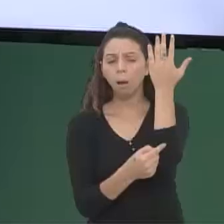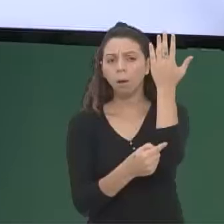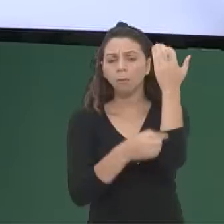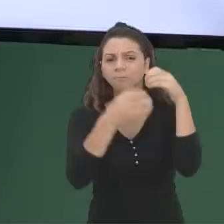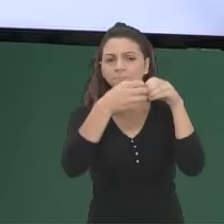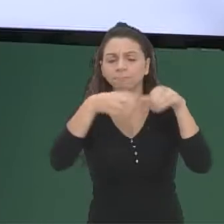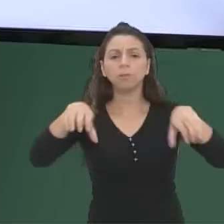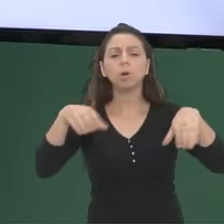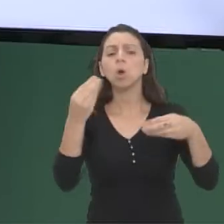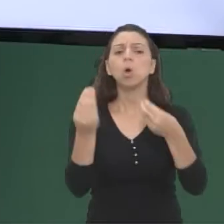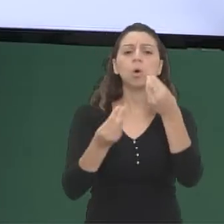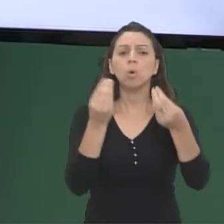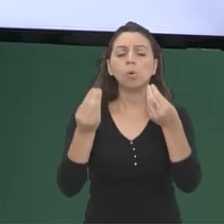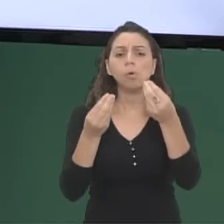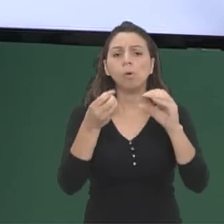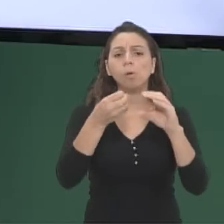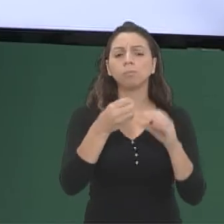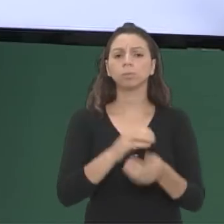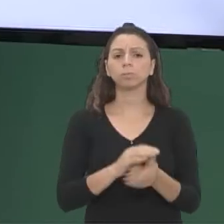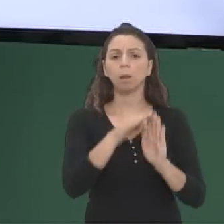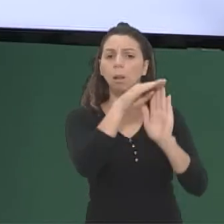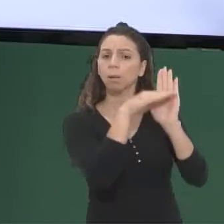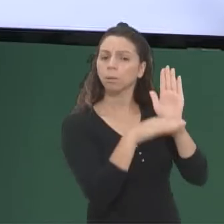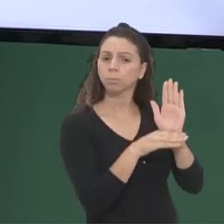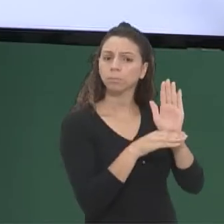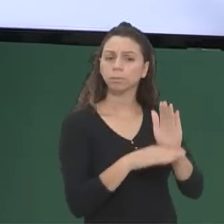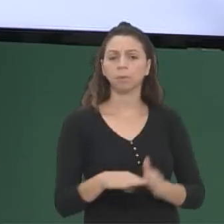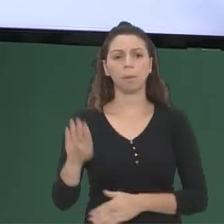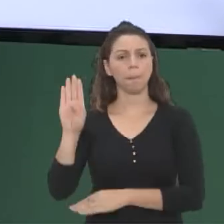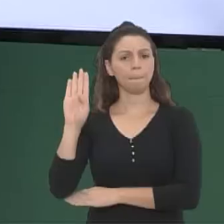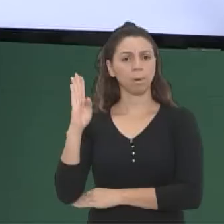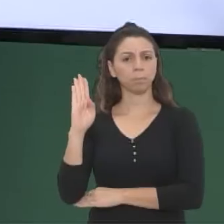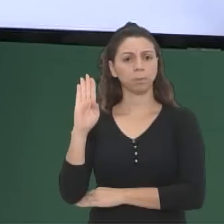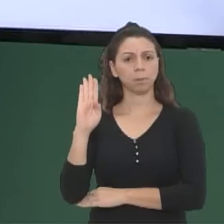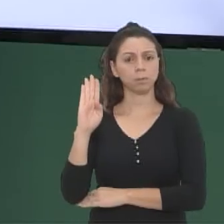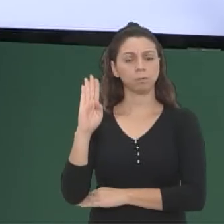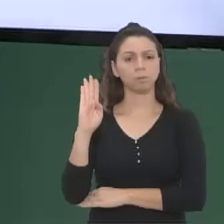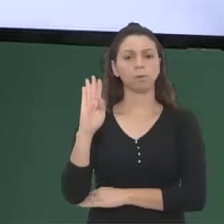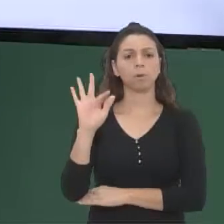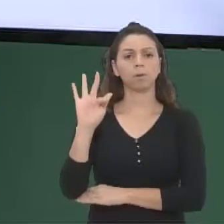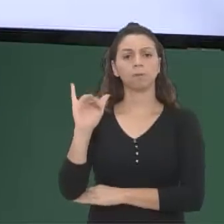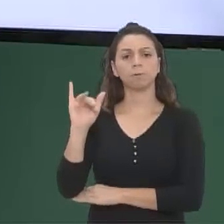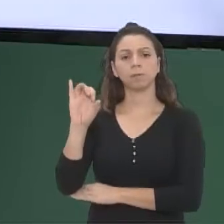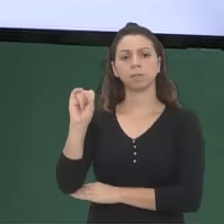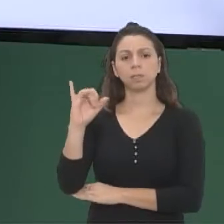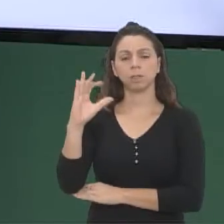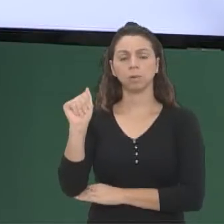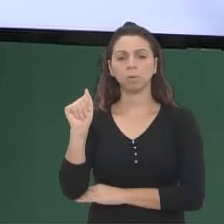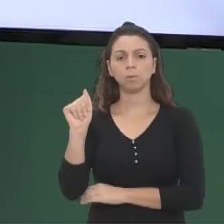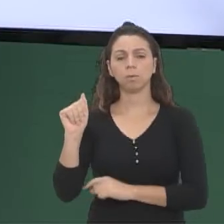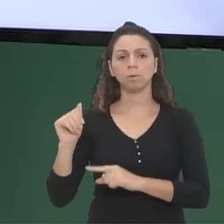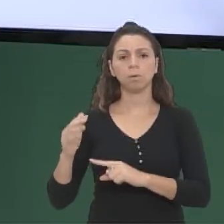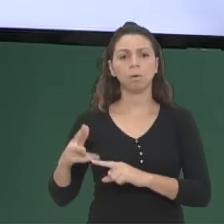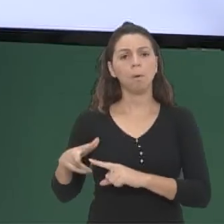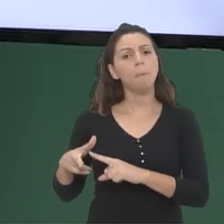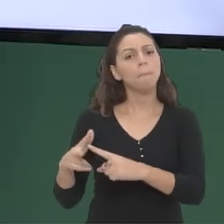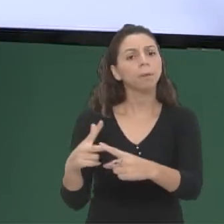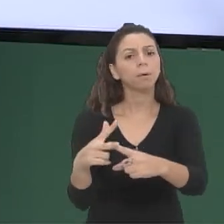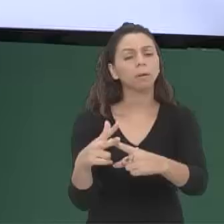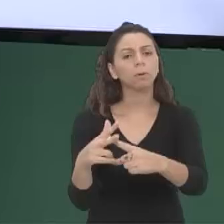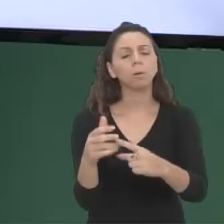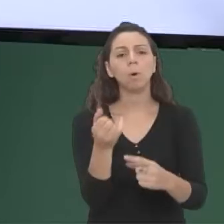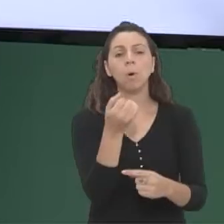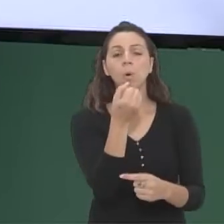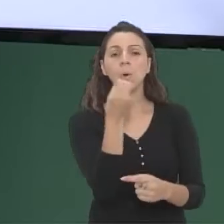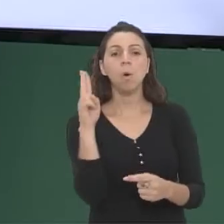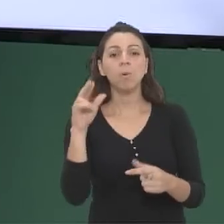intemperismo é classificado como biológico, físico, mecânico ou químico? Quero